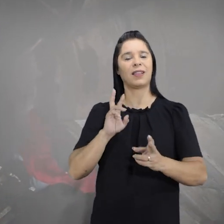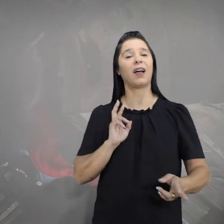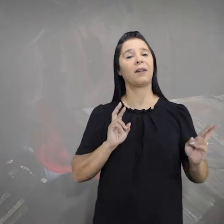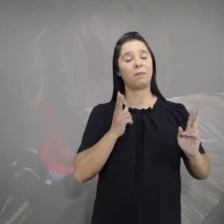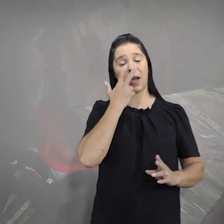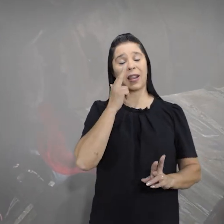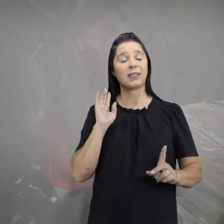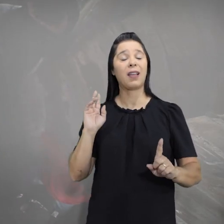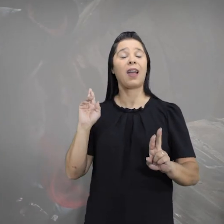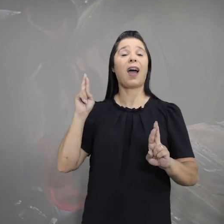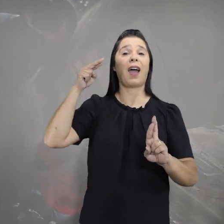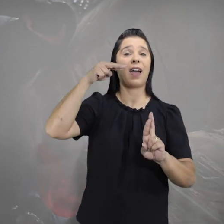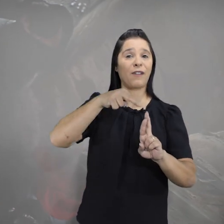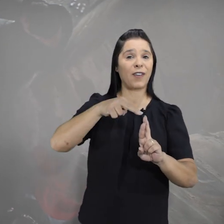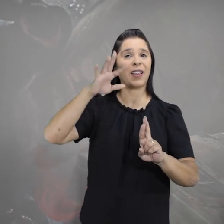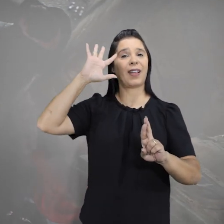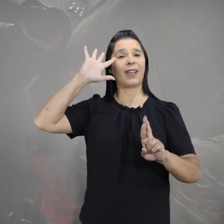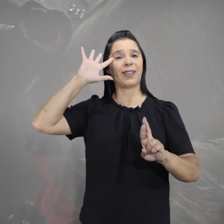né?